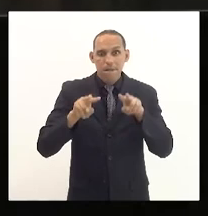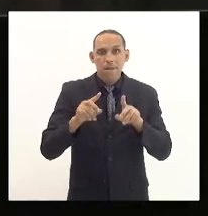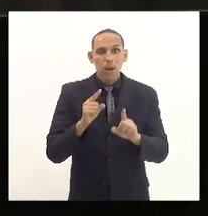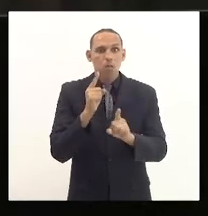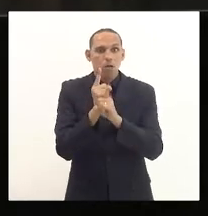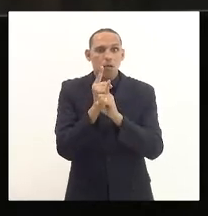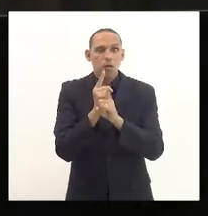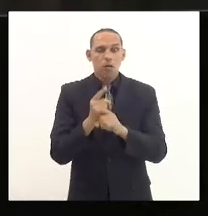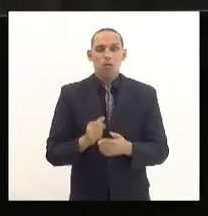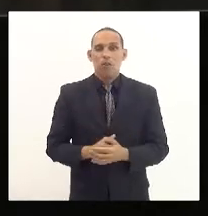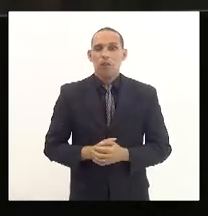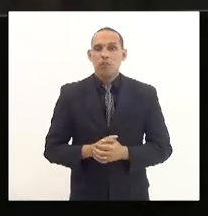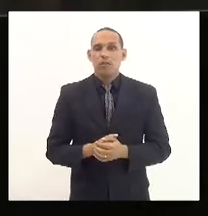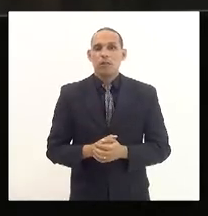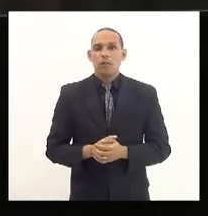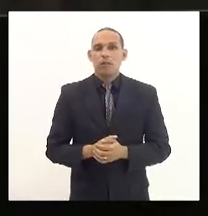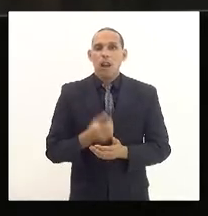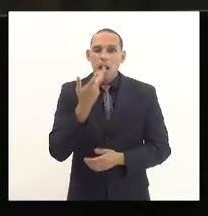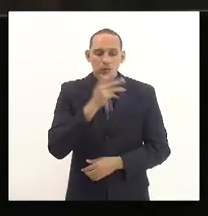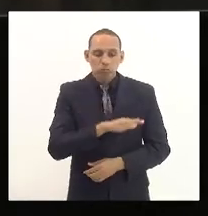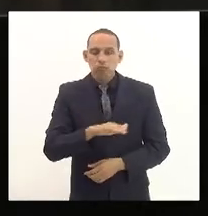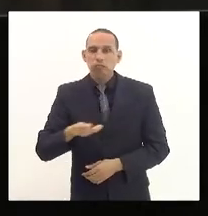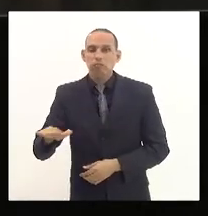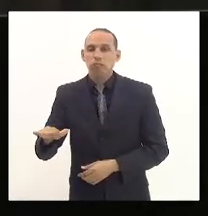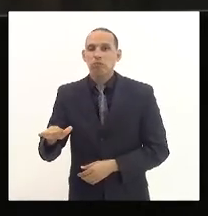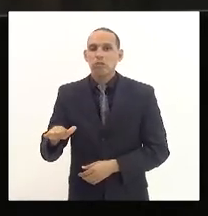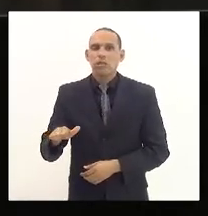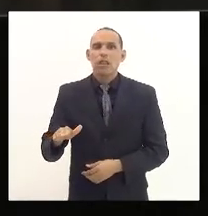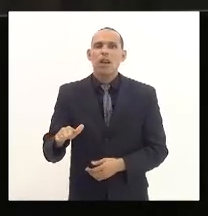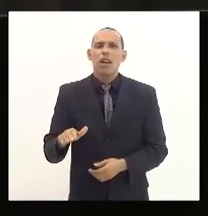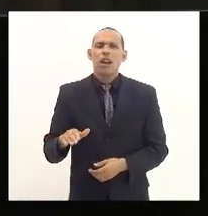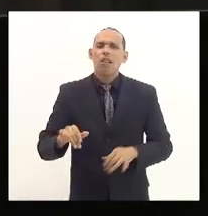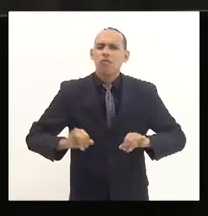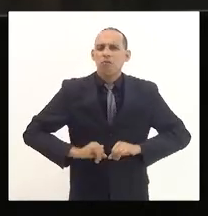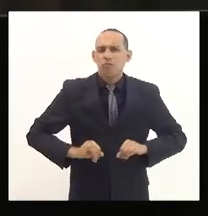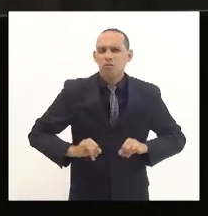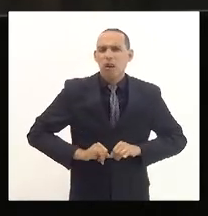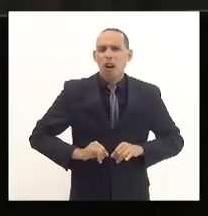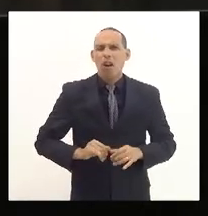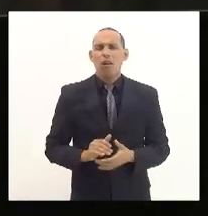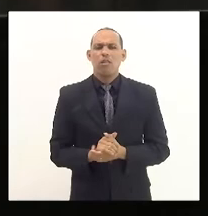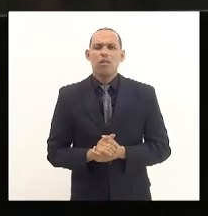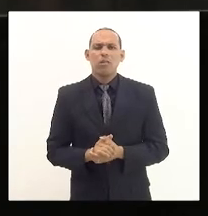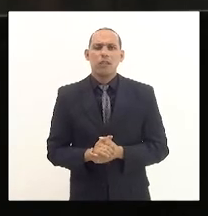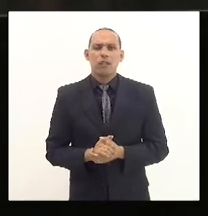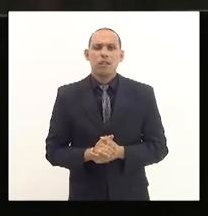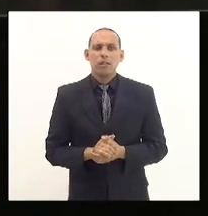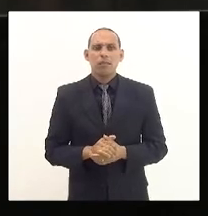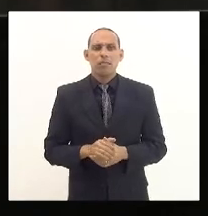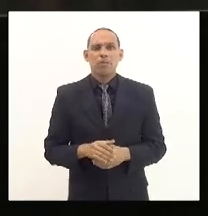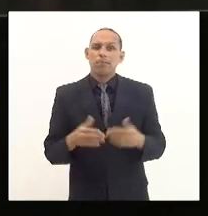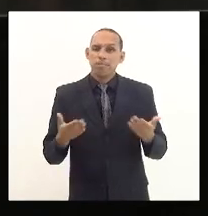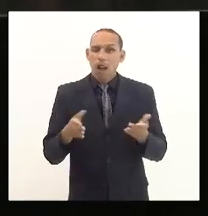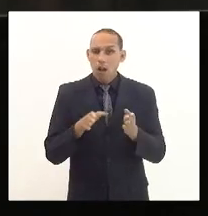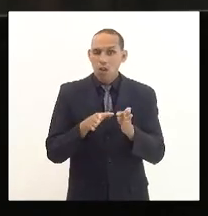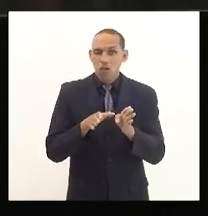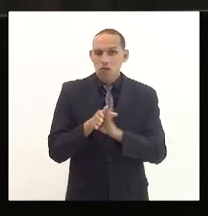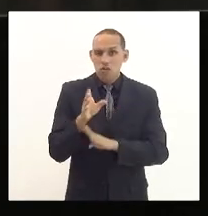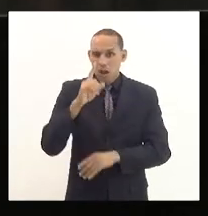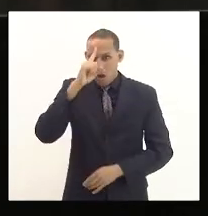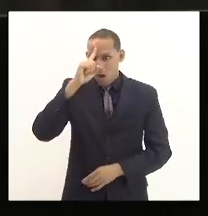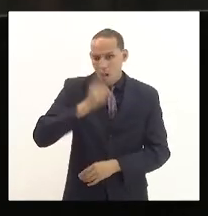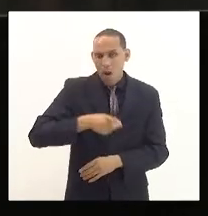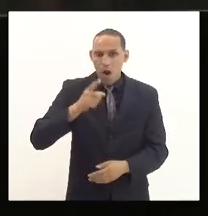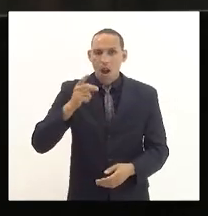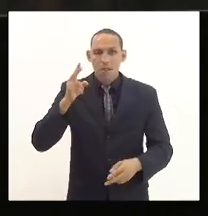chegar e verificar que aquela criança está sendo violada violentada ela pode dar o conselheiro vai poder dar